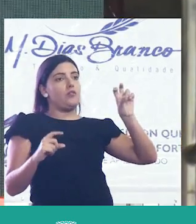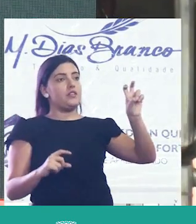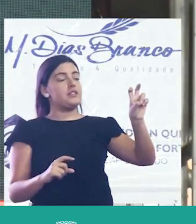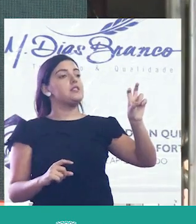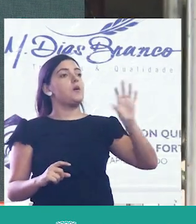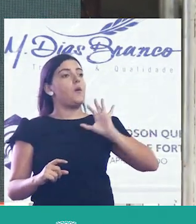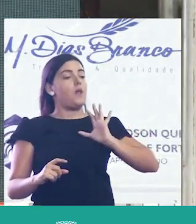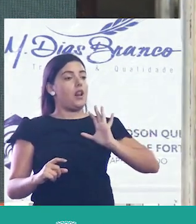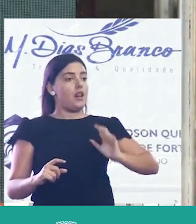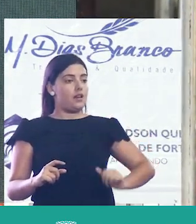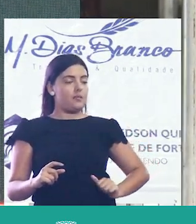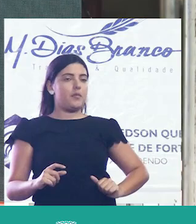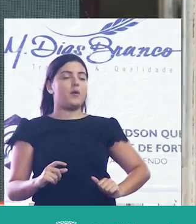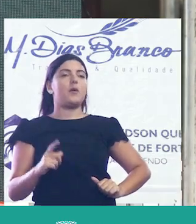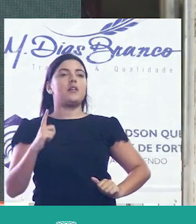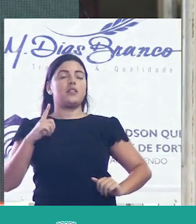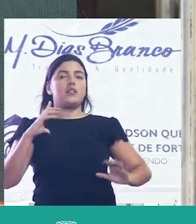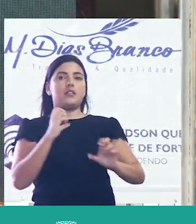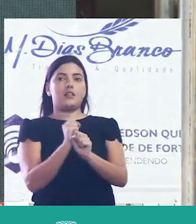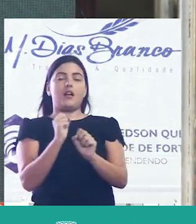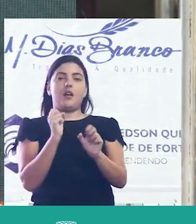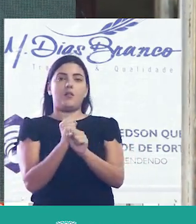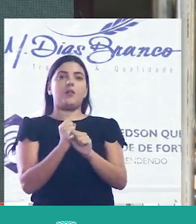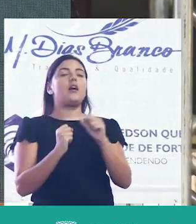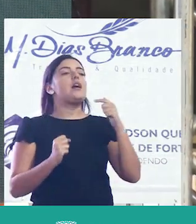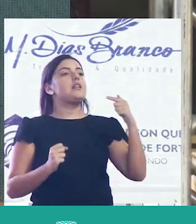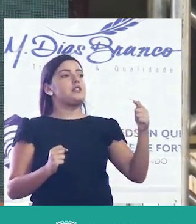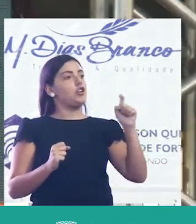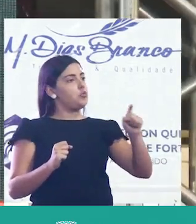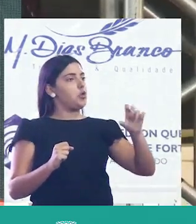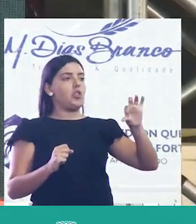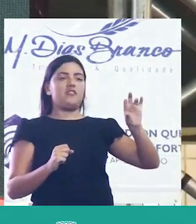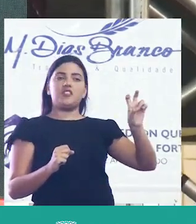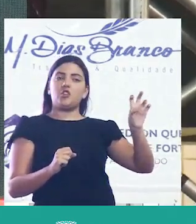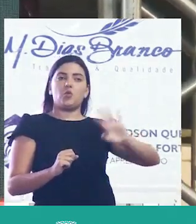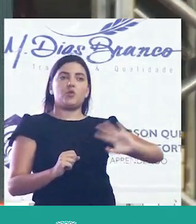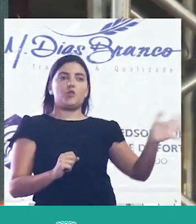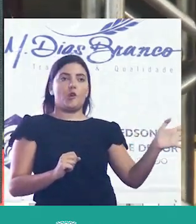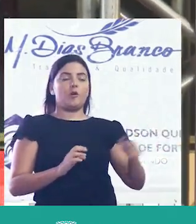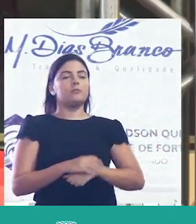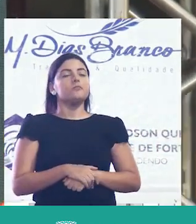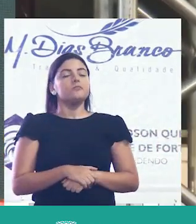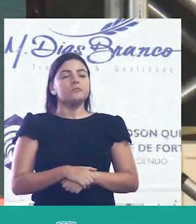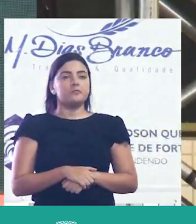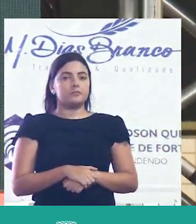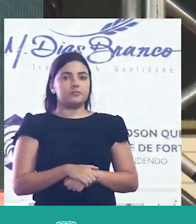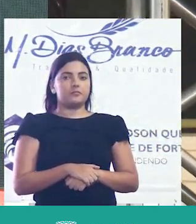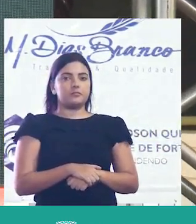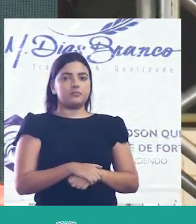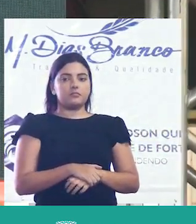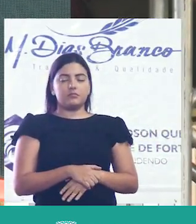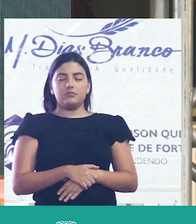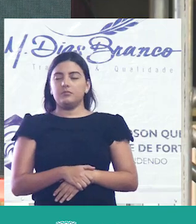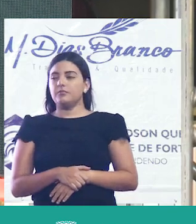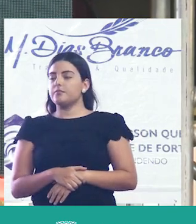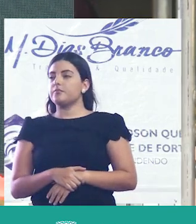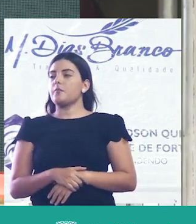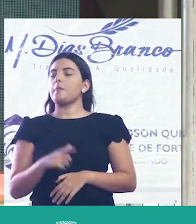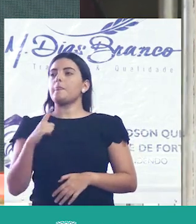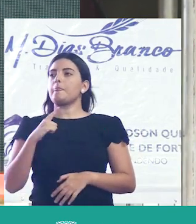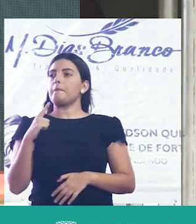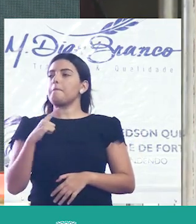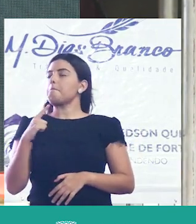de pureza, você vai usar no cálculo apenas 7,95% da massa que ele deu. A